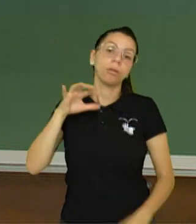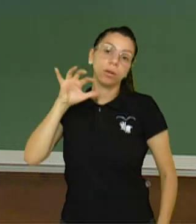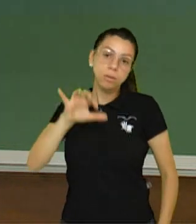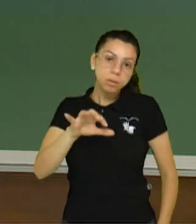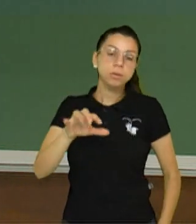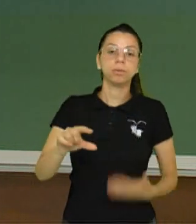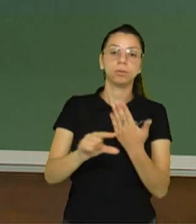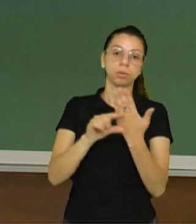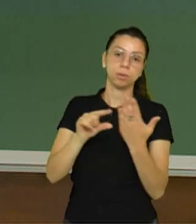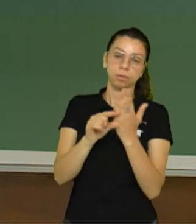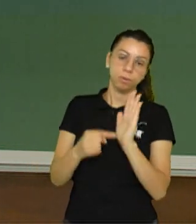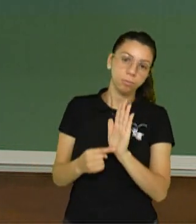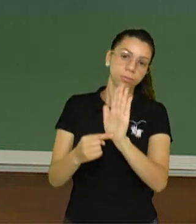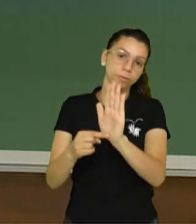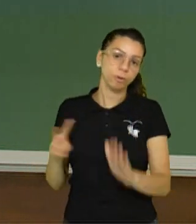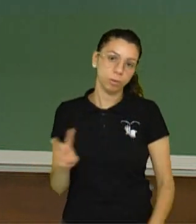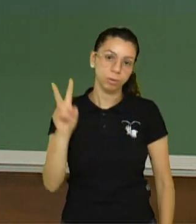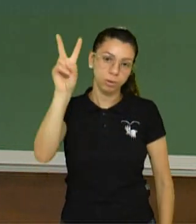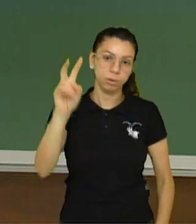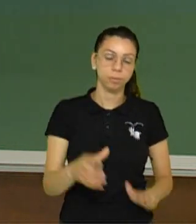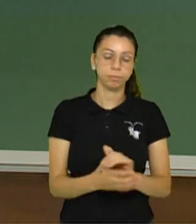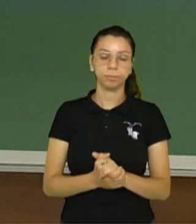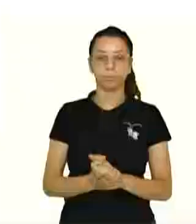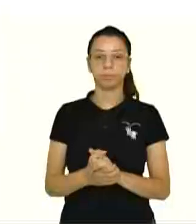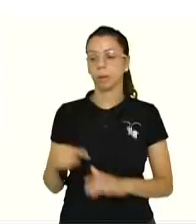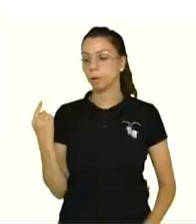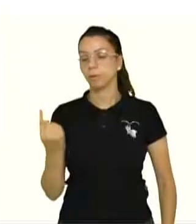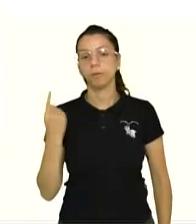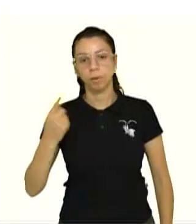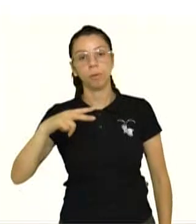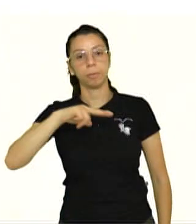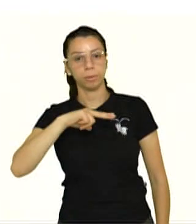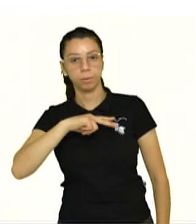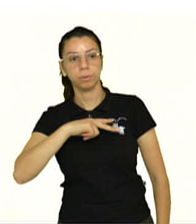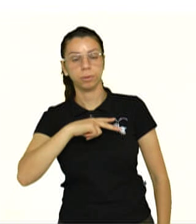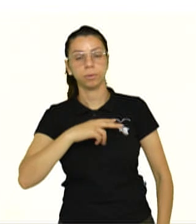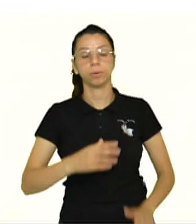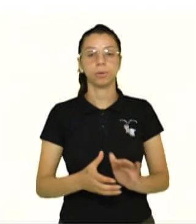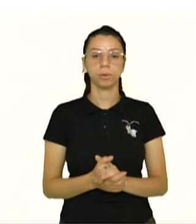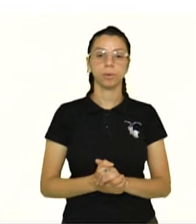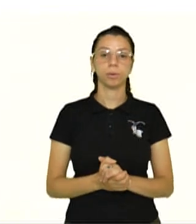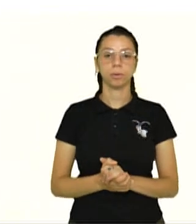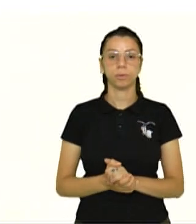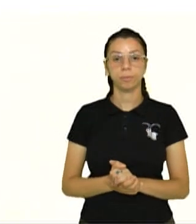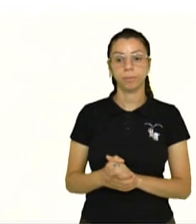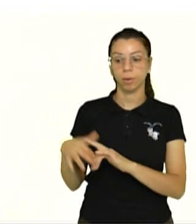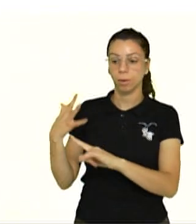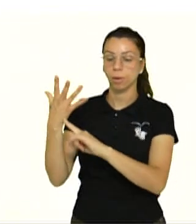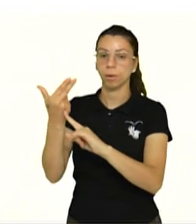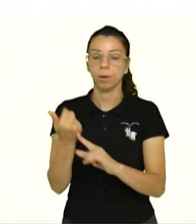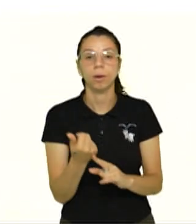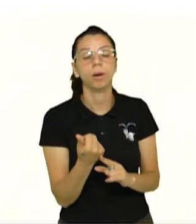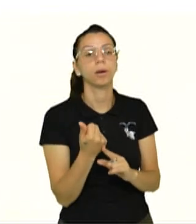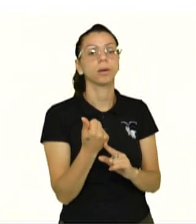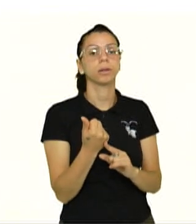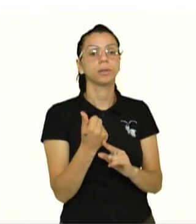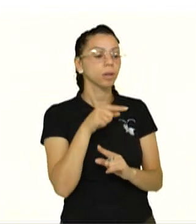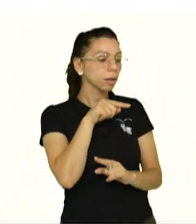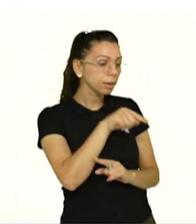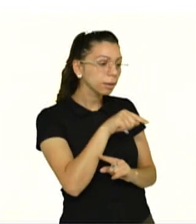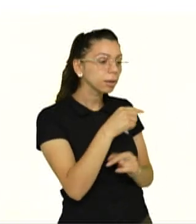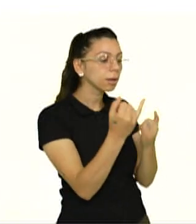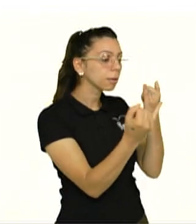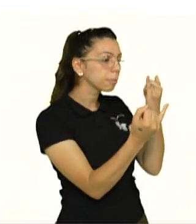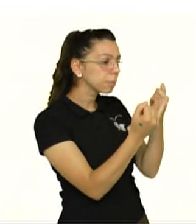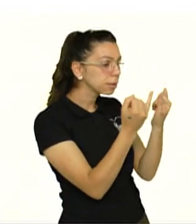privilegiar. A individualidade, né? A arte clássica, ela privilegiou a semelhança, aquilo